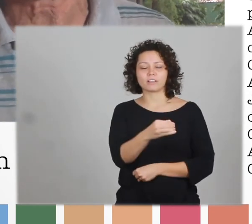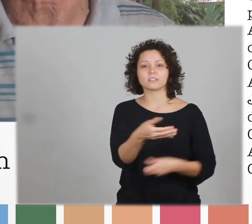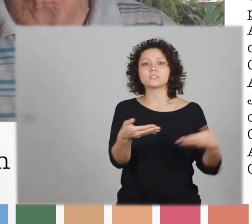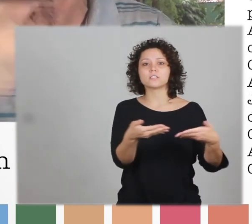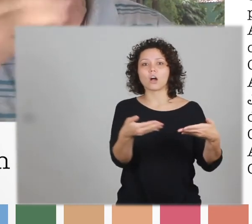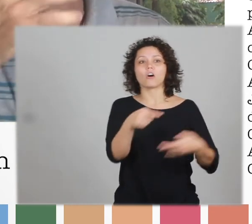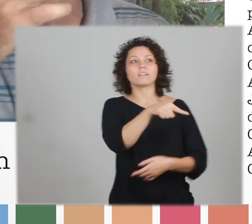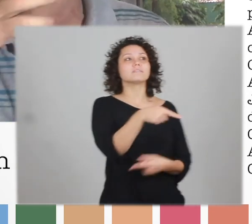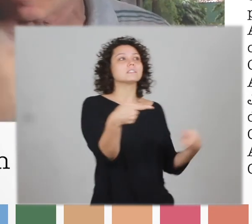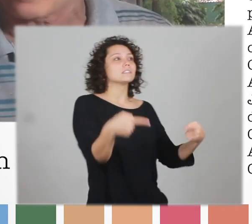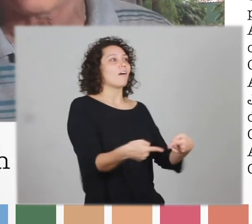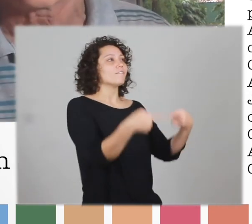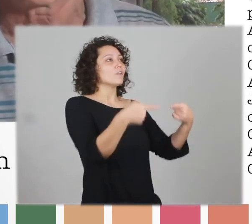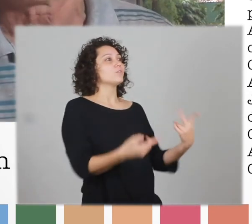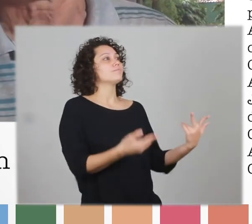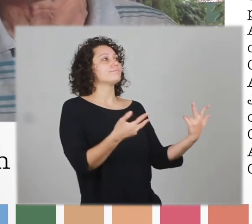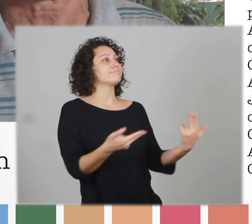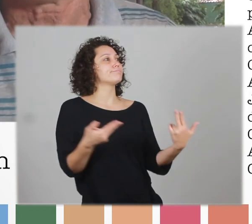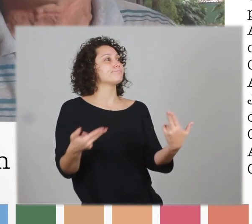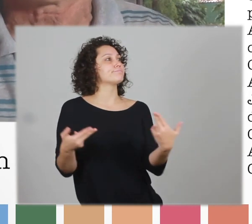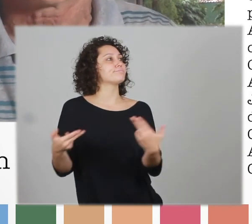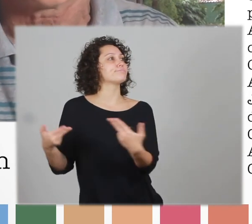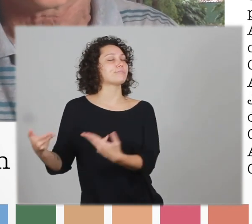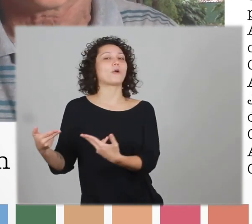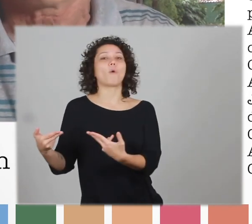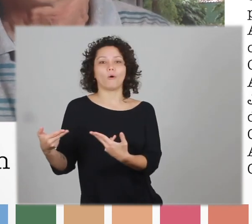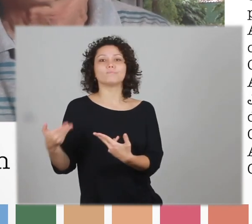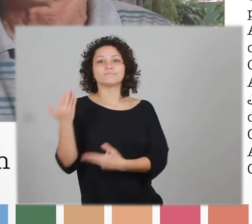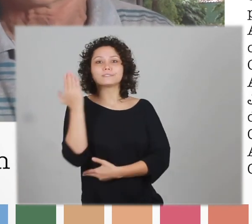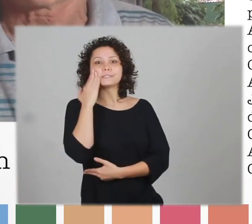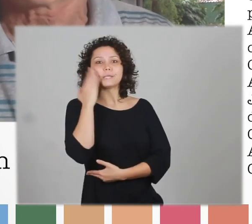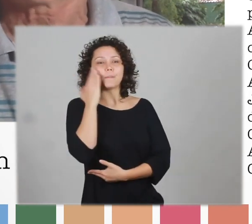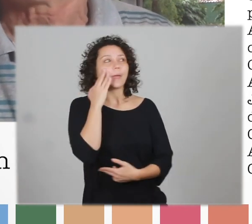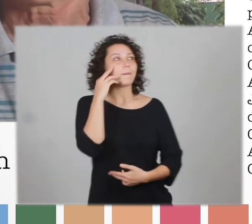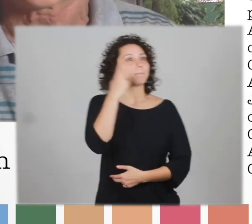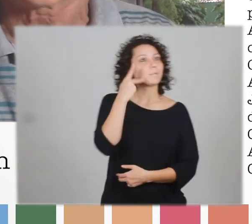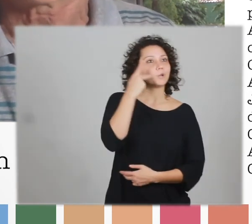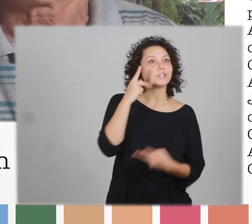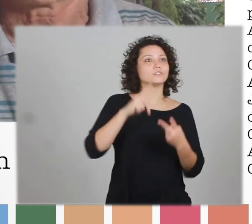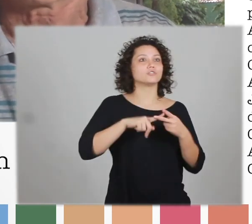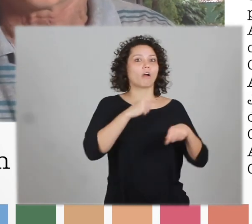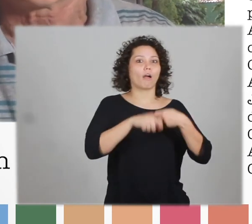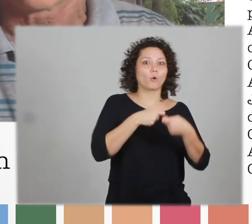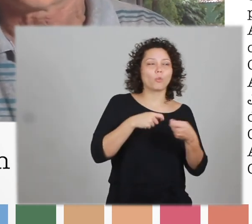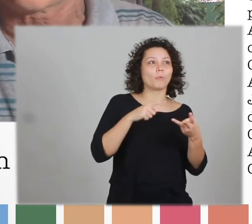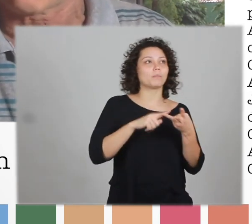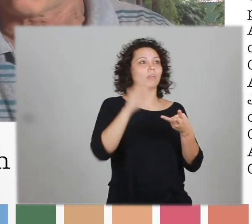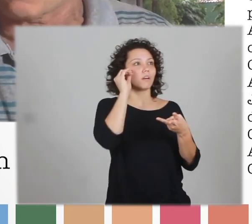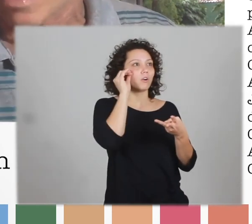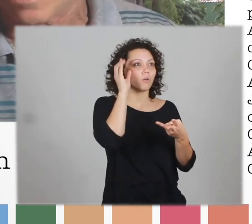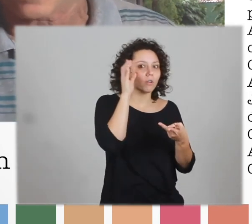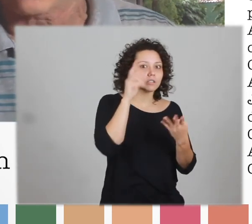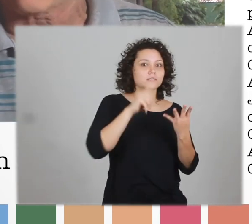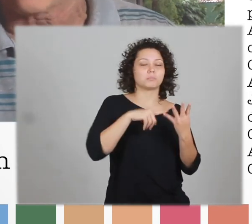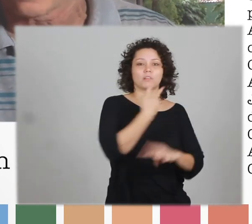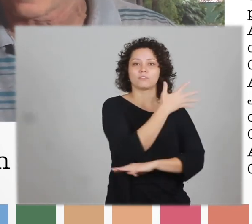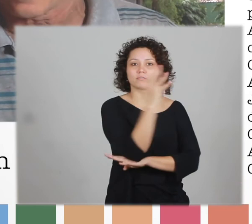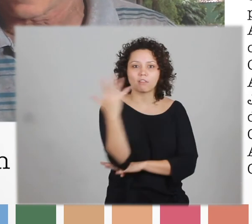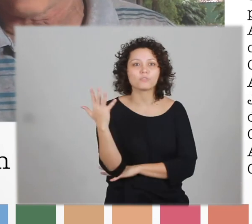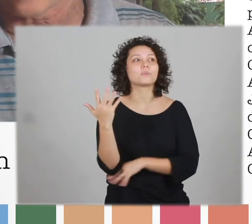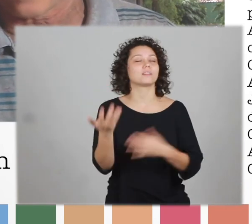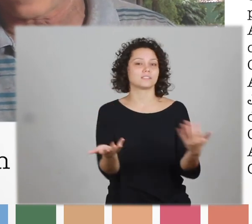da capacidade de integrar políticas, de integrar a dimensão ambiental, e a produção e geração de conhecimento são